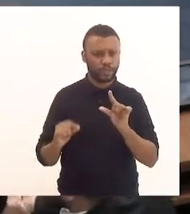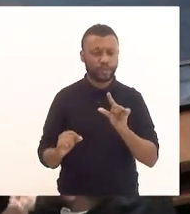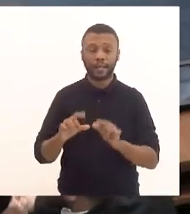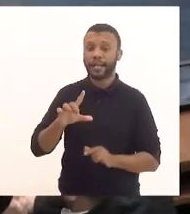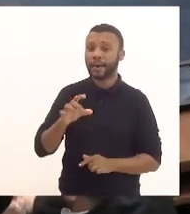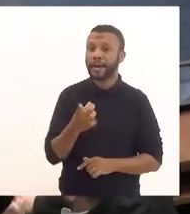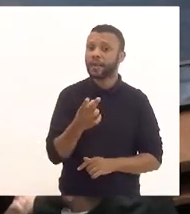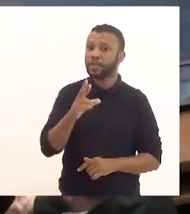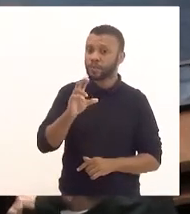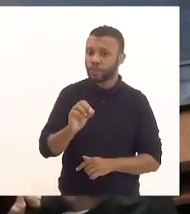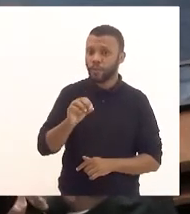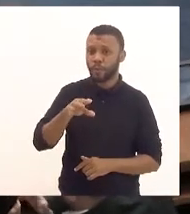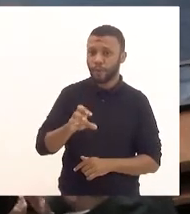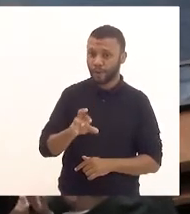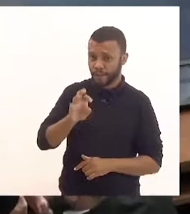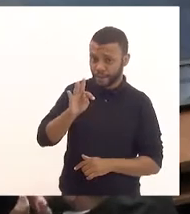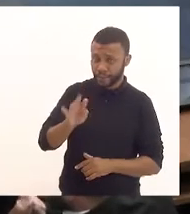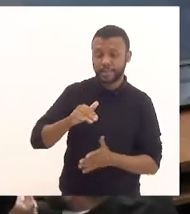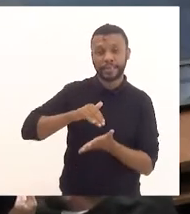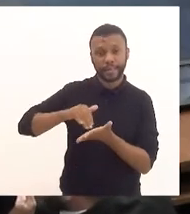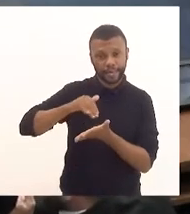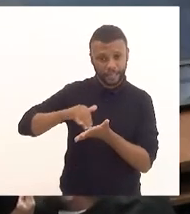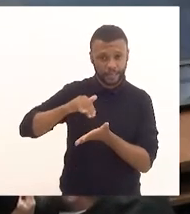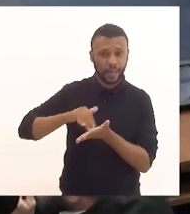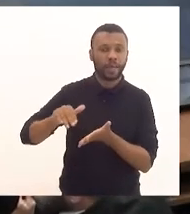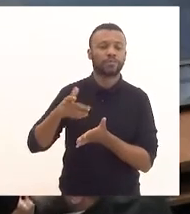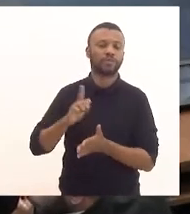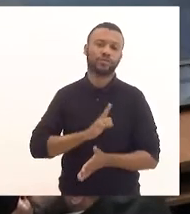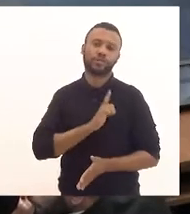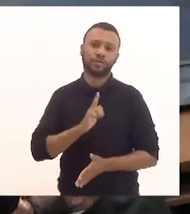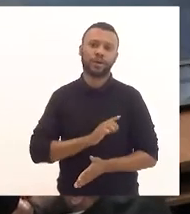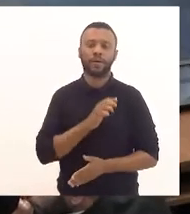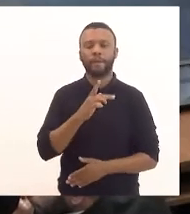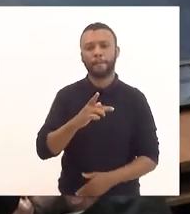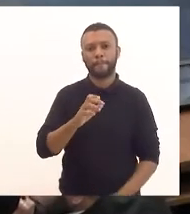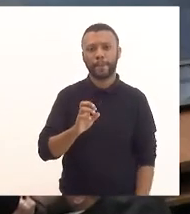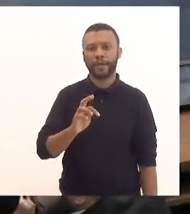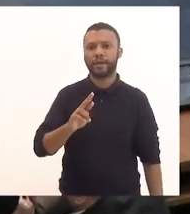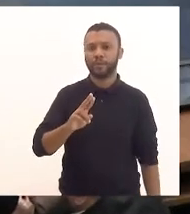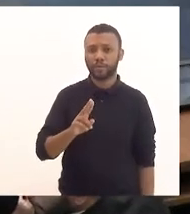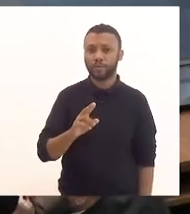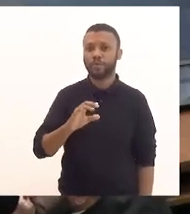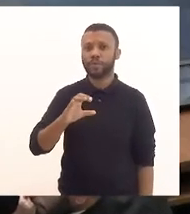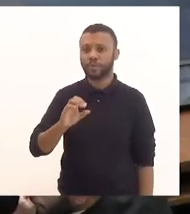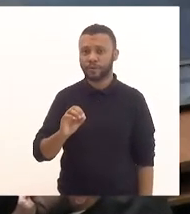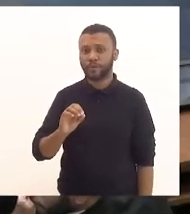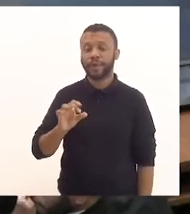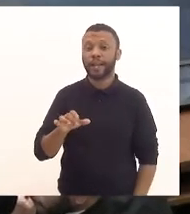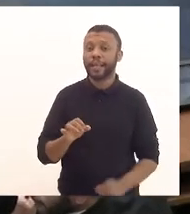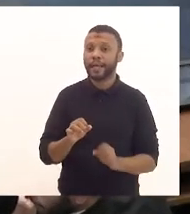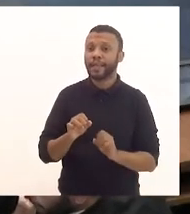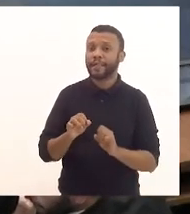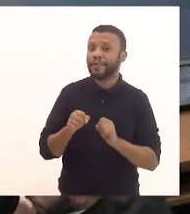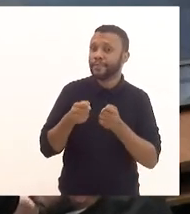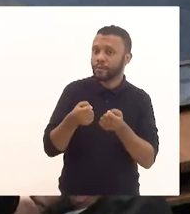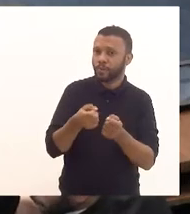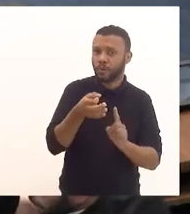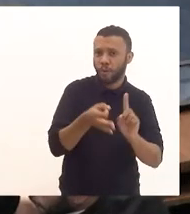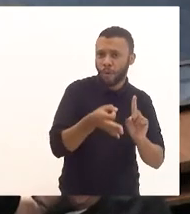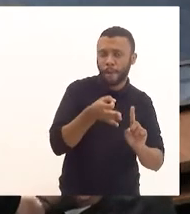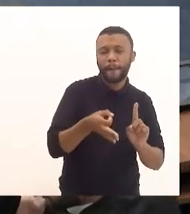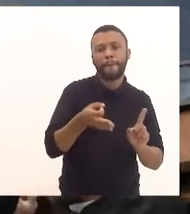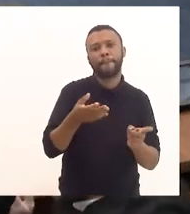Moretti secretário de gestão de pessoas da Defensoria Pública Petrúcio Malafaia defensor e membro do Conselho superior